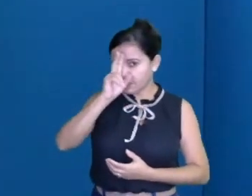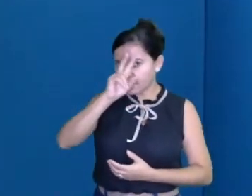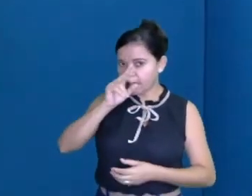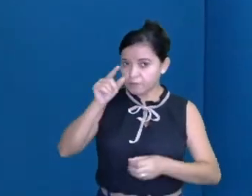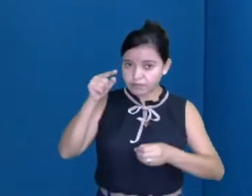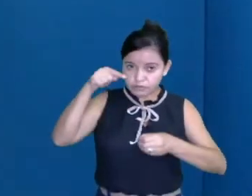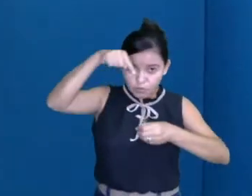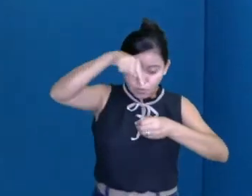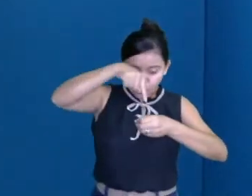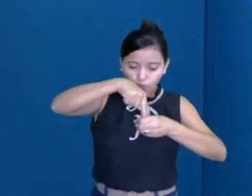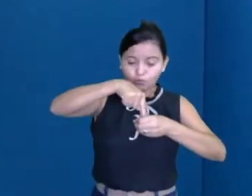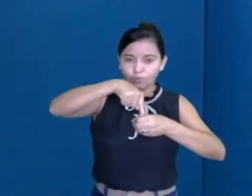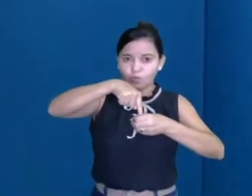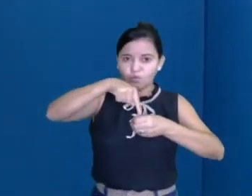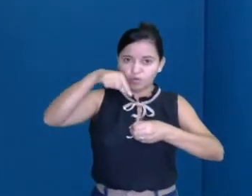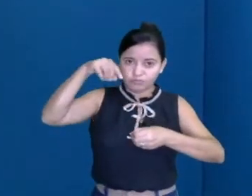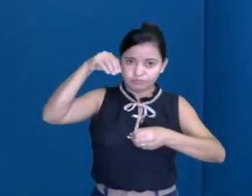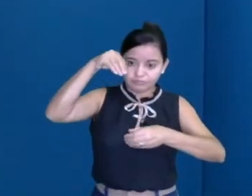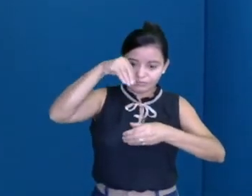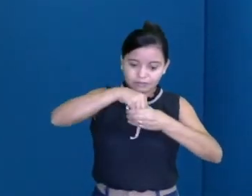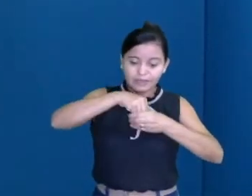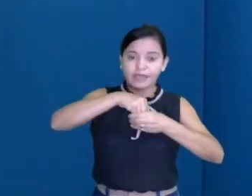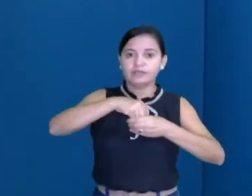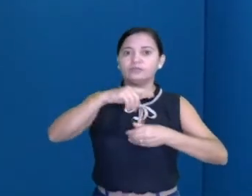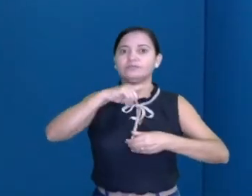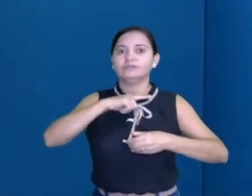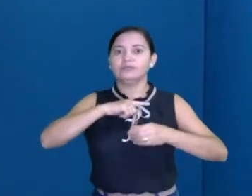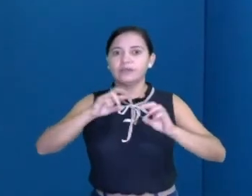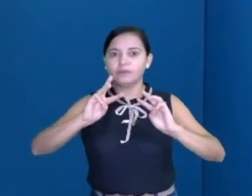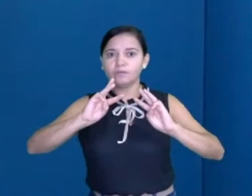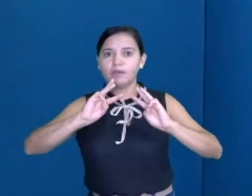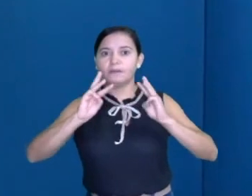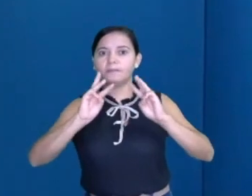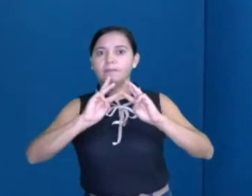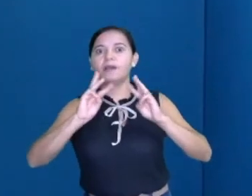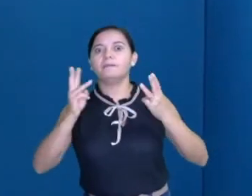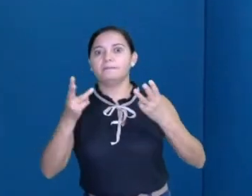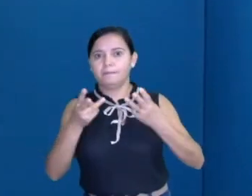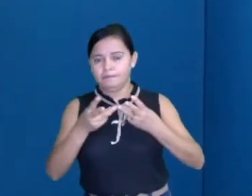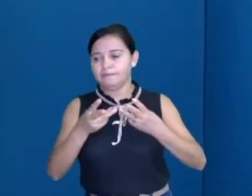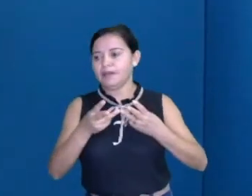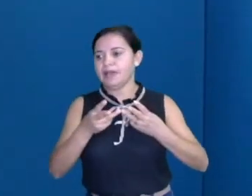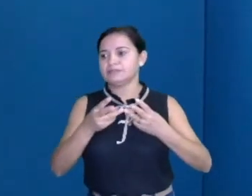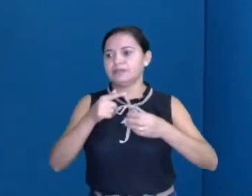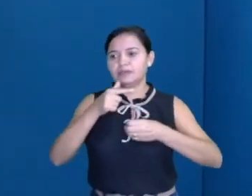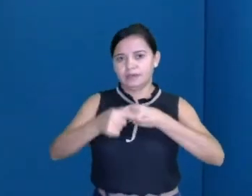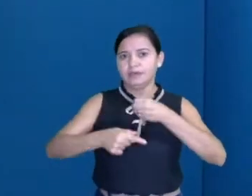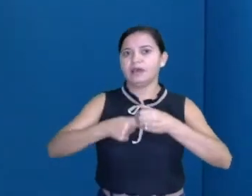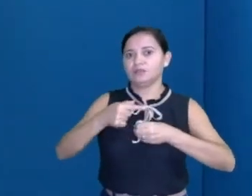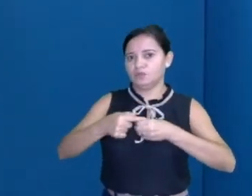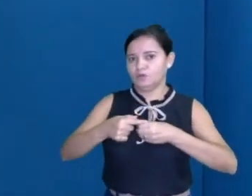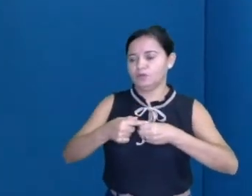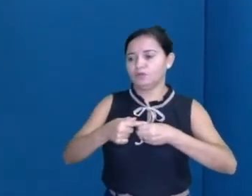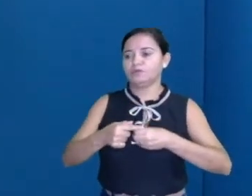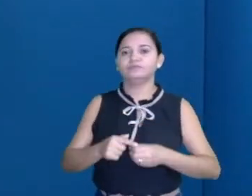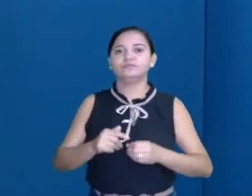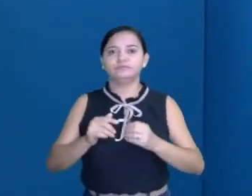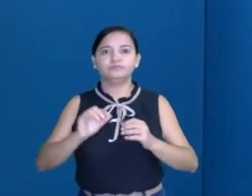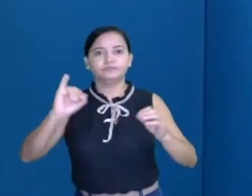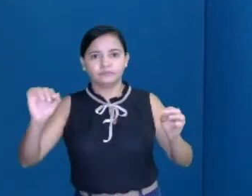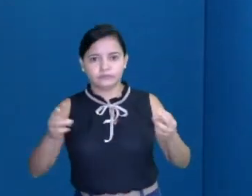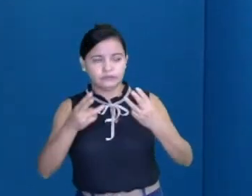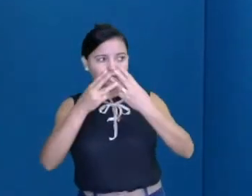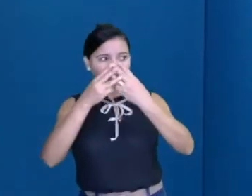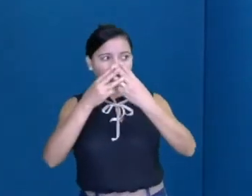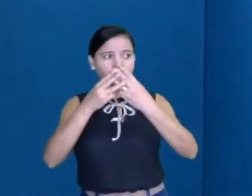núcleo vai ter uma massa que é considerável. É isso que vai ser nosso grande objeto de estudo quando a gente fala de massa atômica. E aí a gente vai ter, por favor, produção, nosso